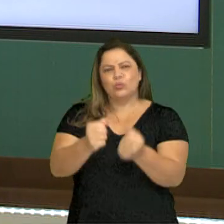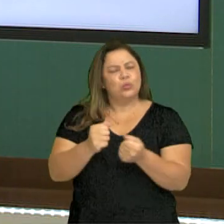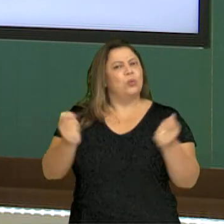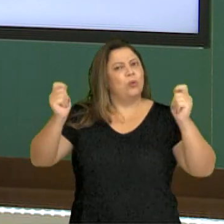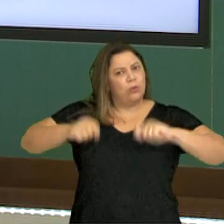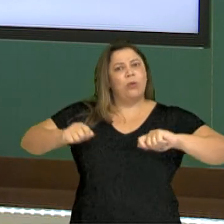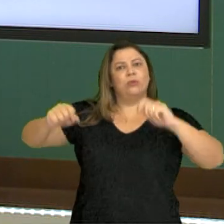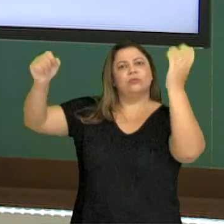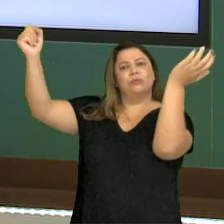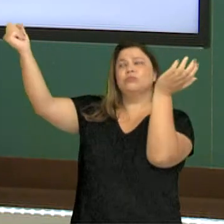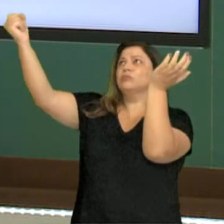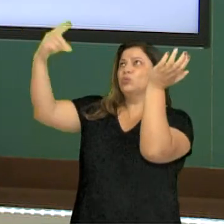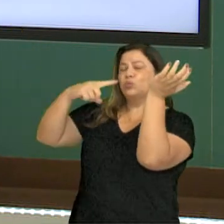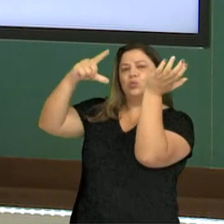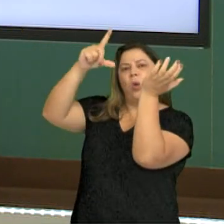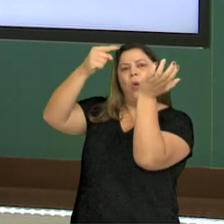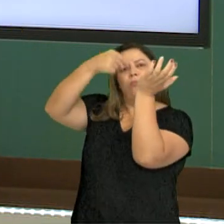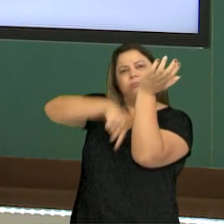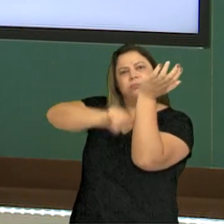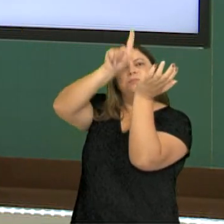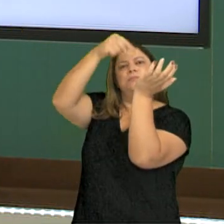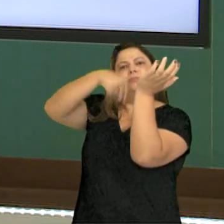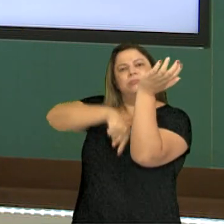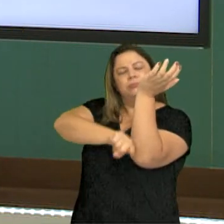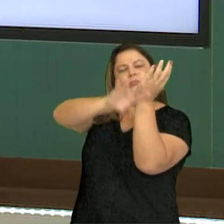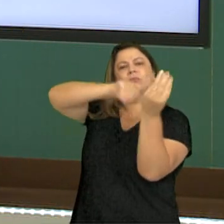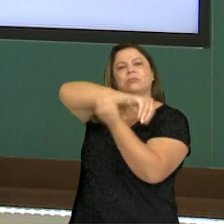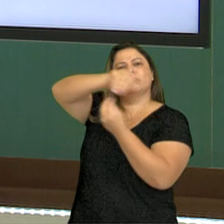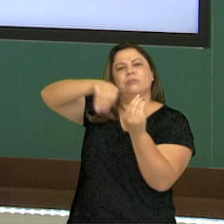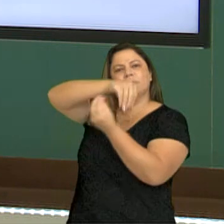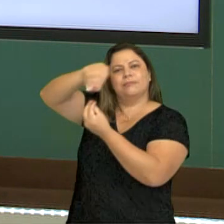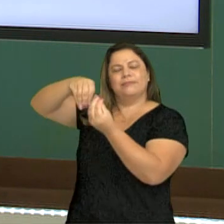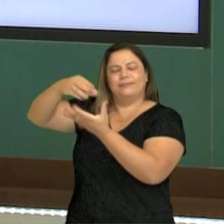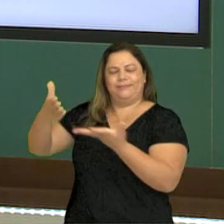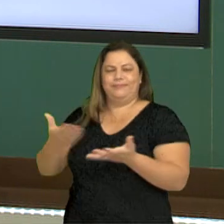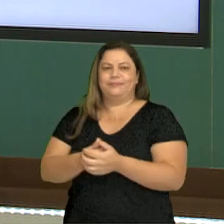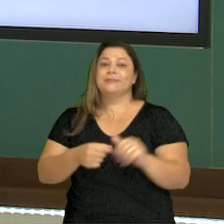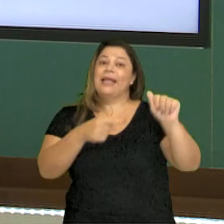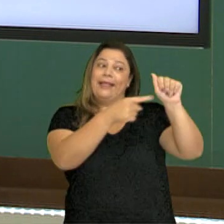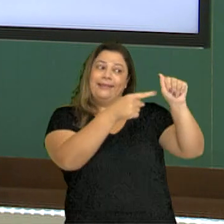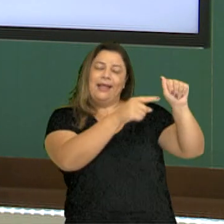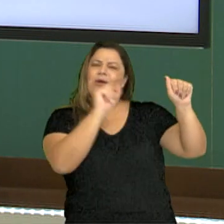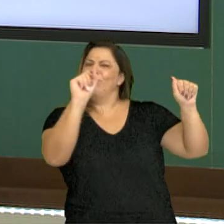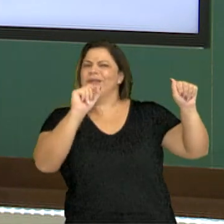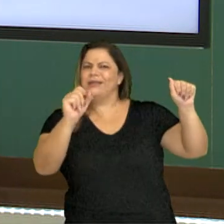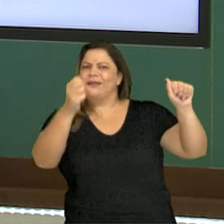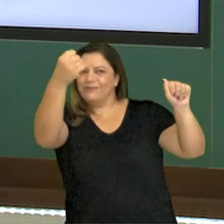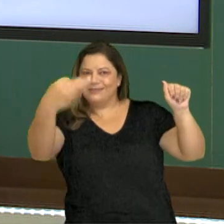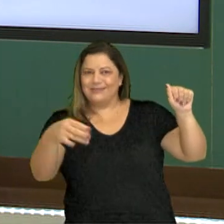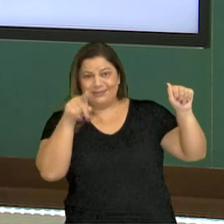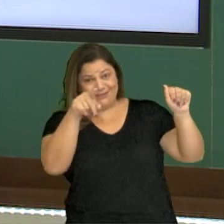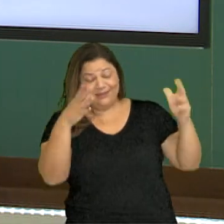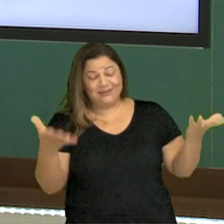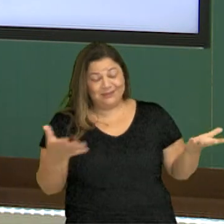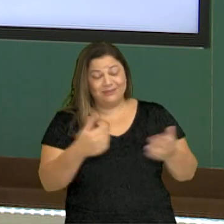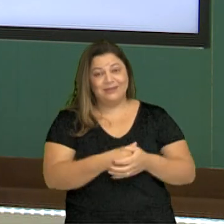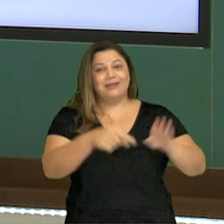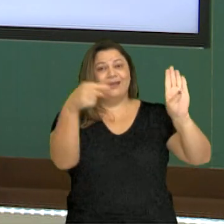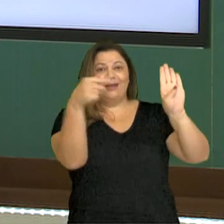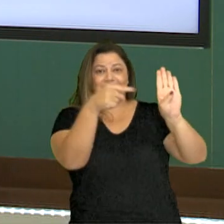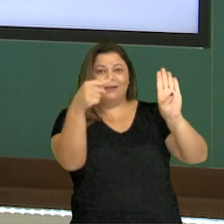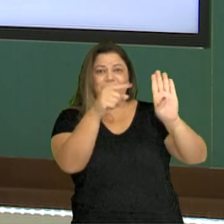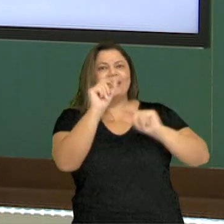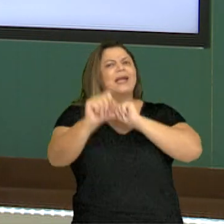processo chamado fotossíntese. Na A, nós queremos saber o que é fotossíntese, com as suas palavras. Na letra B,